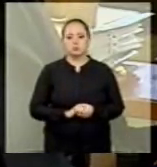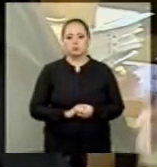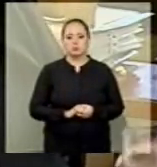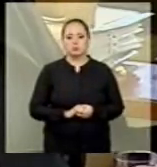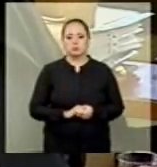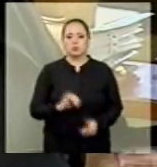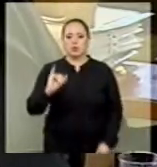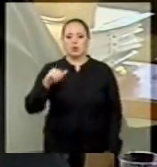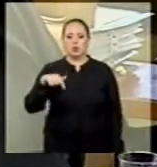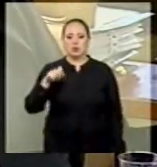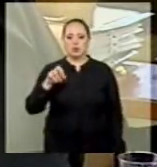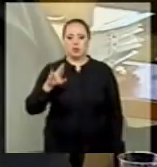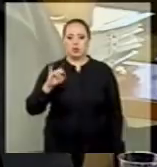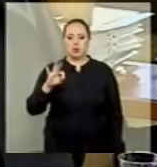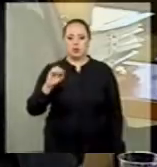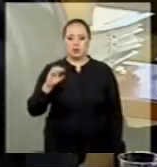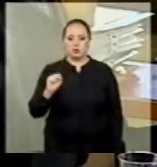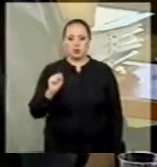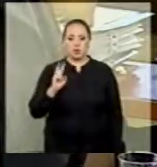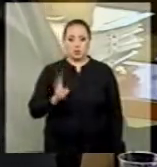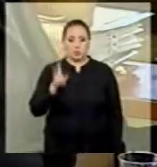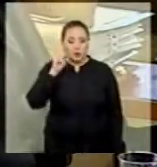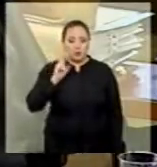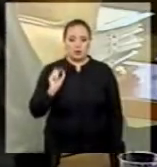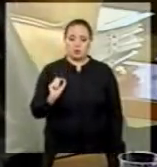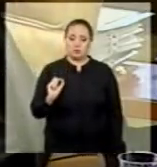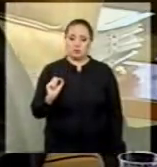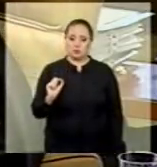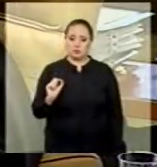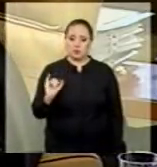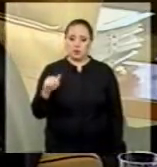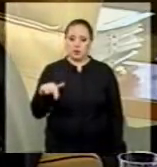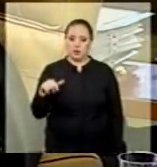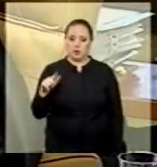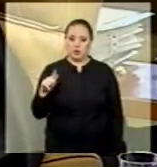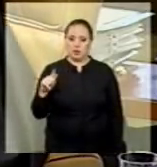Inquéritos. Sempre lembrando, os inquéritos,